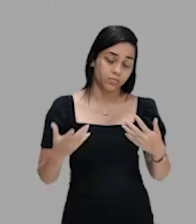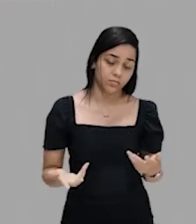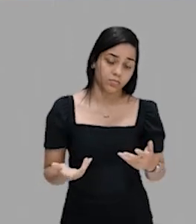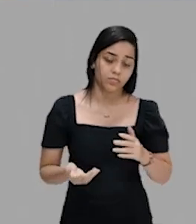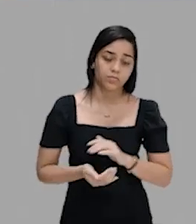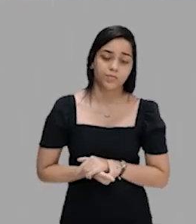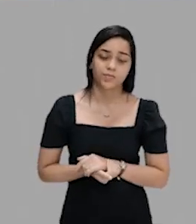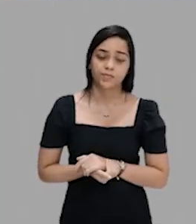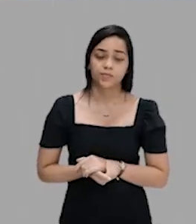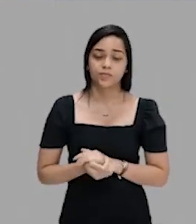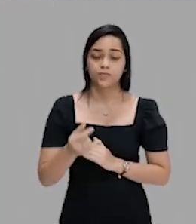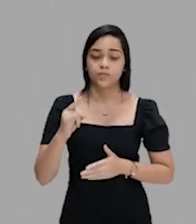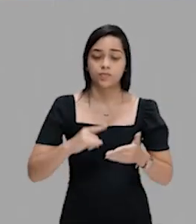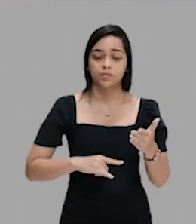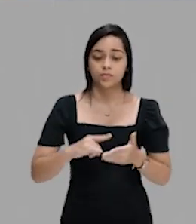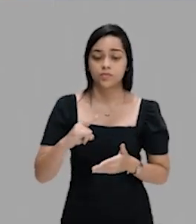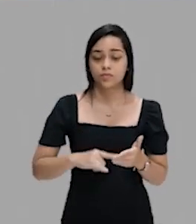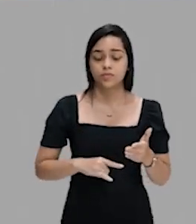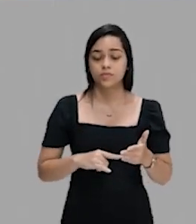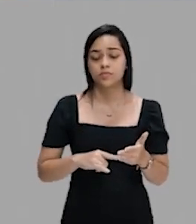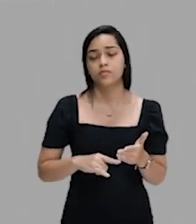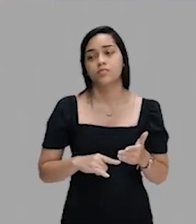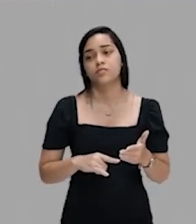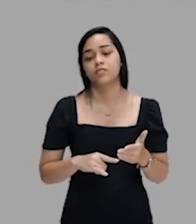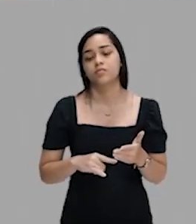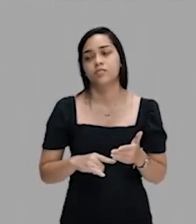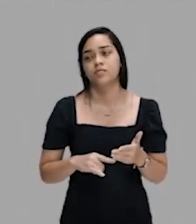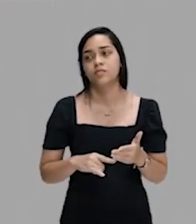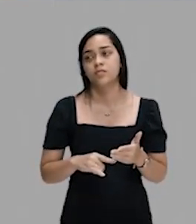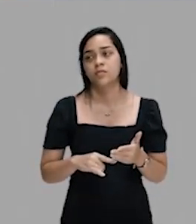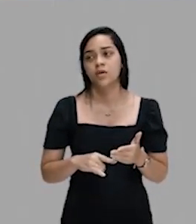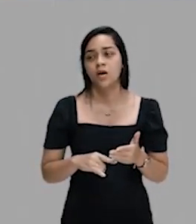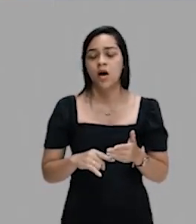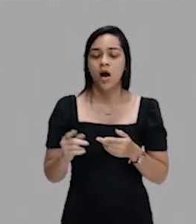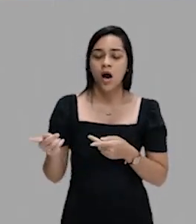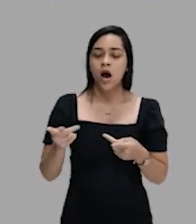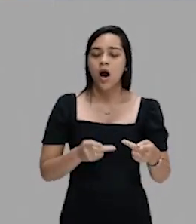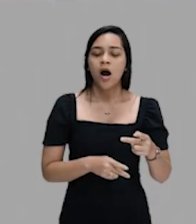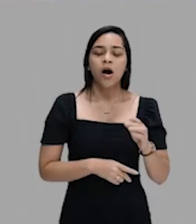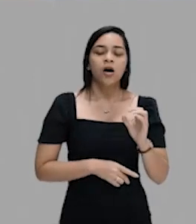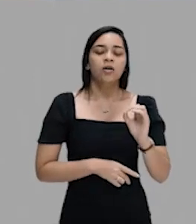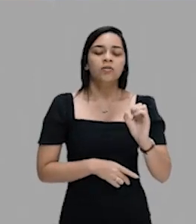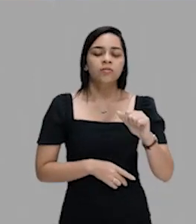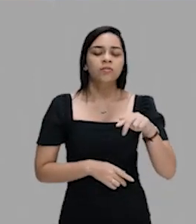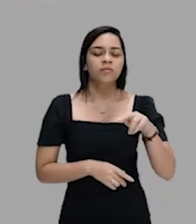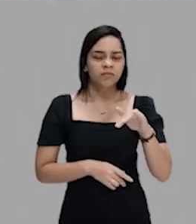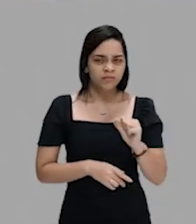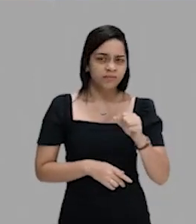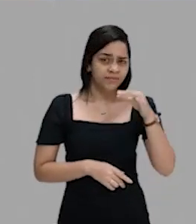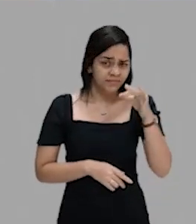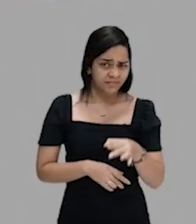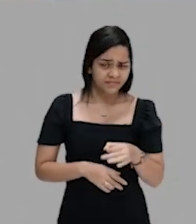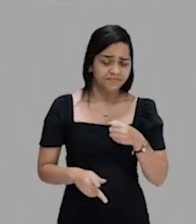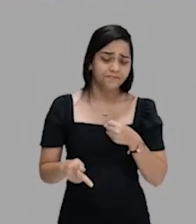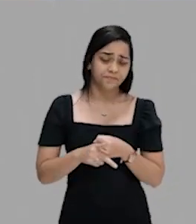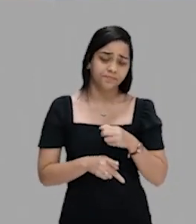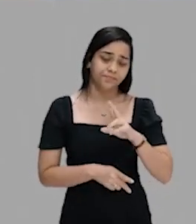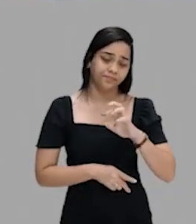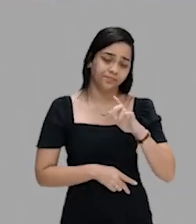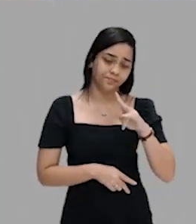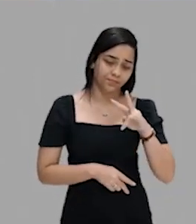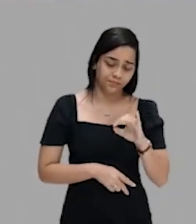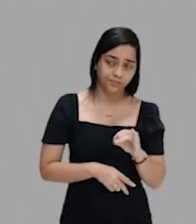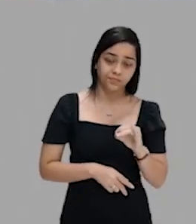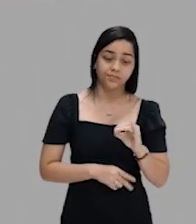os quais os documentos os documentos os quais os visitantes os quais deu certo é pronome relativo